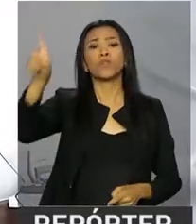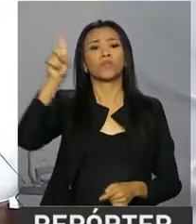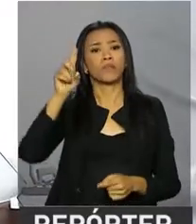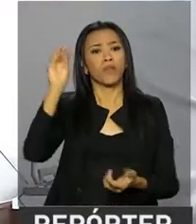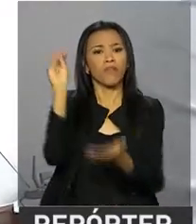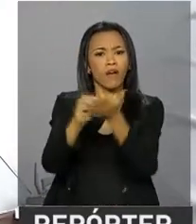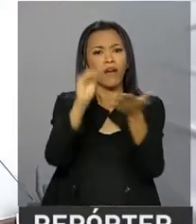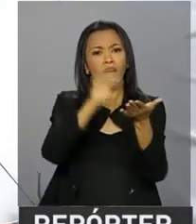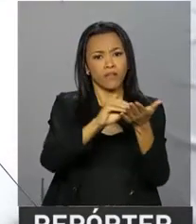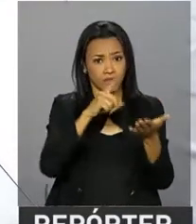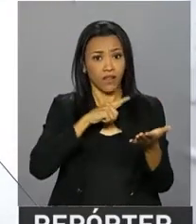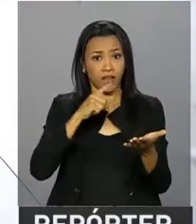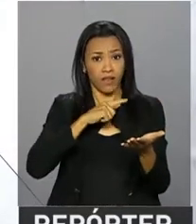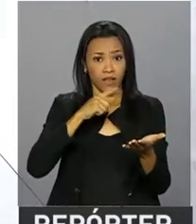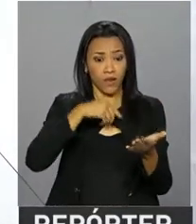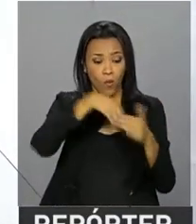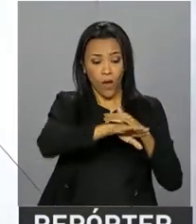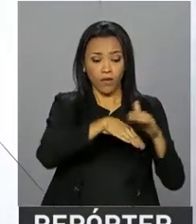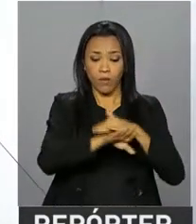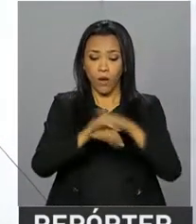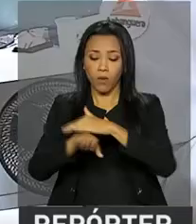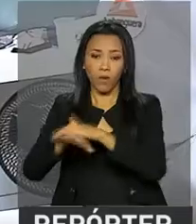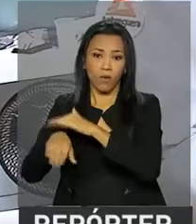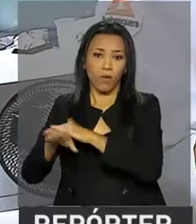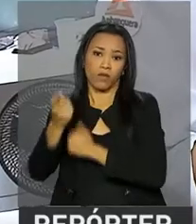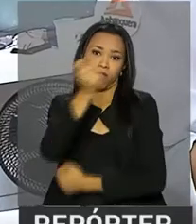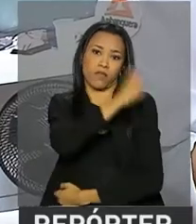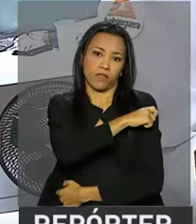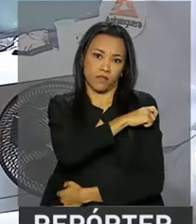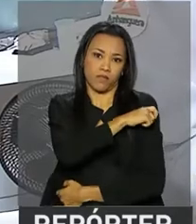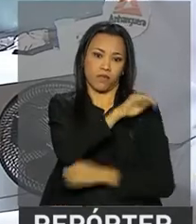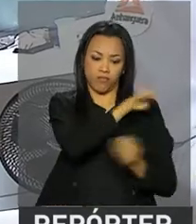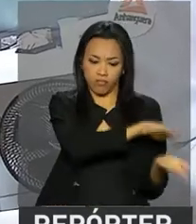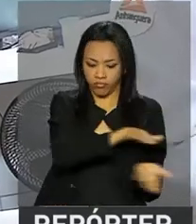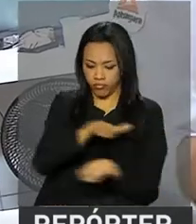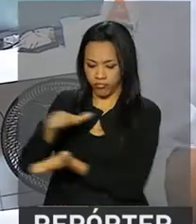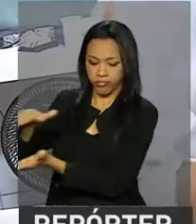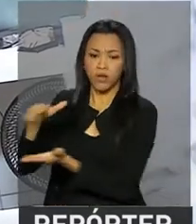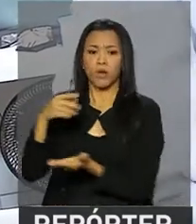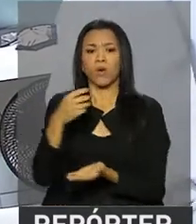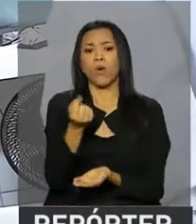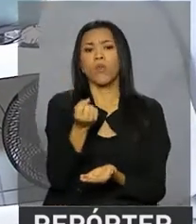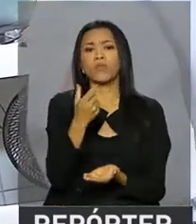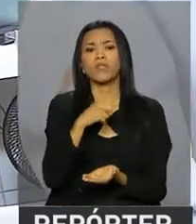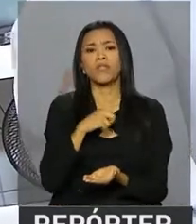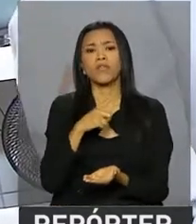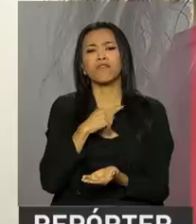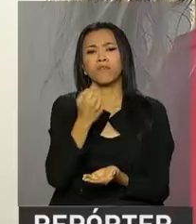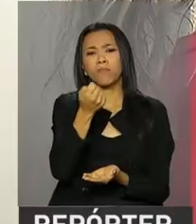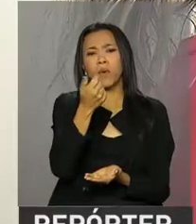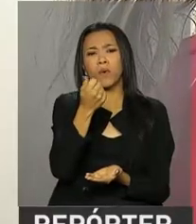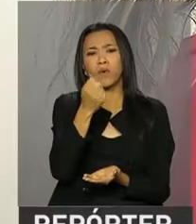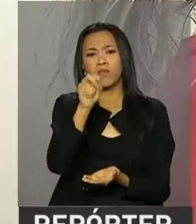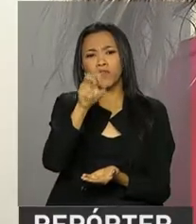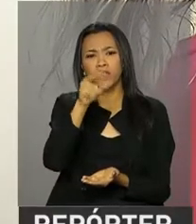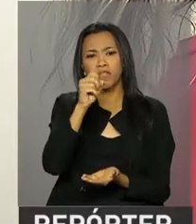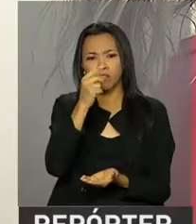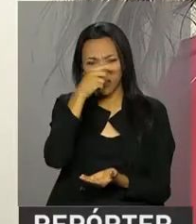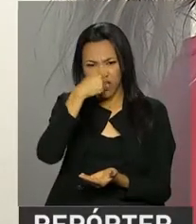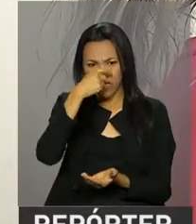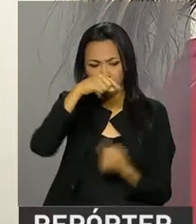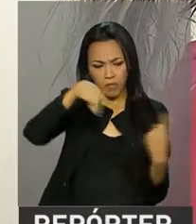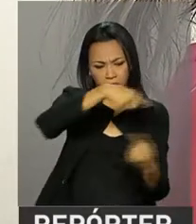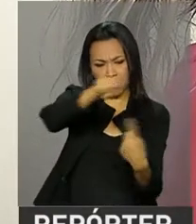muitas doses da vacina nas unidades de saúde como houve uma circulação pequena do vírus da gripe esse ano as pessoas do